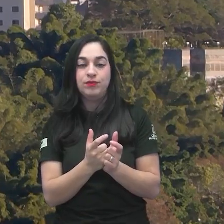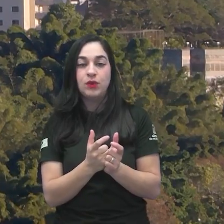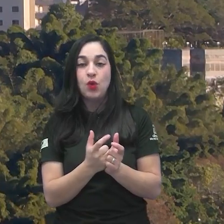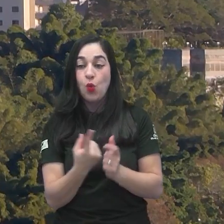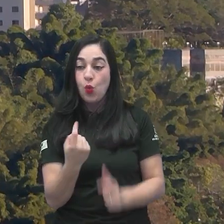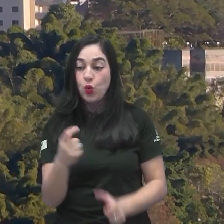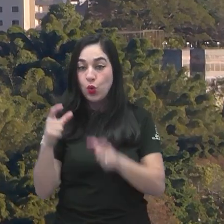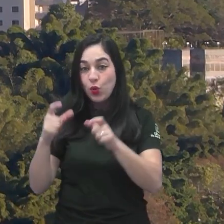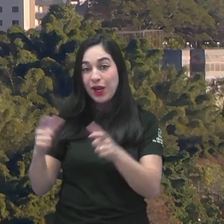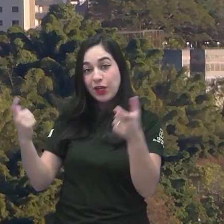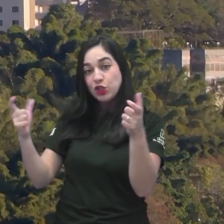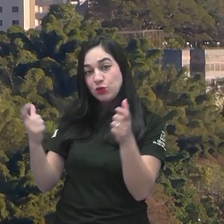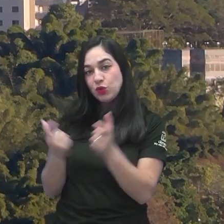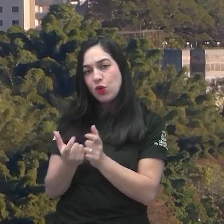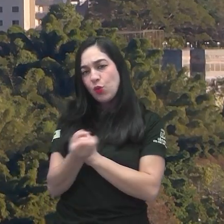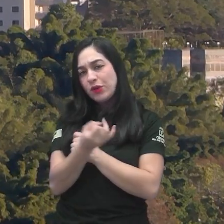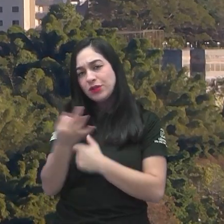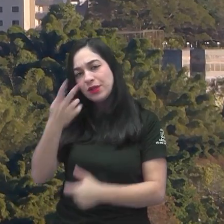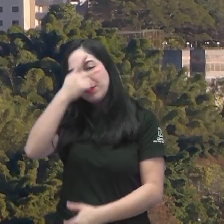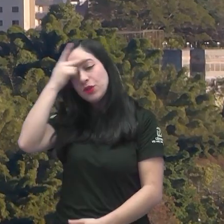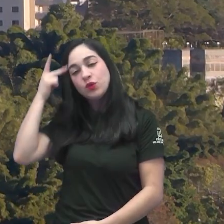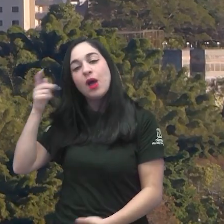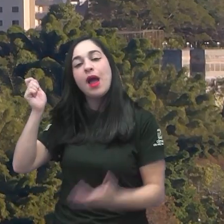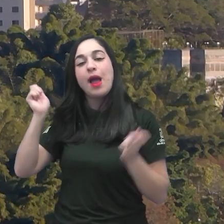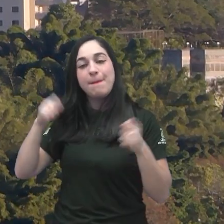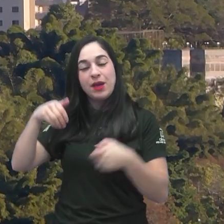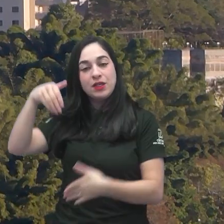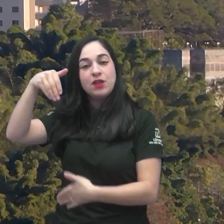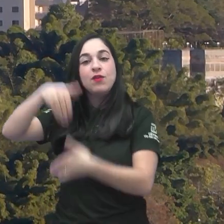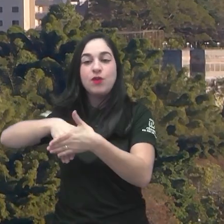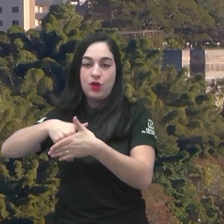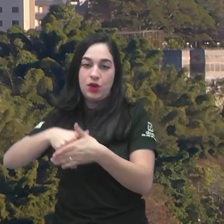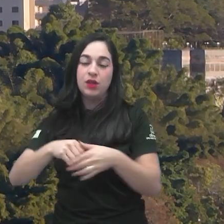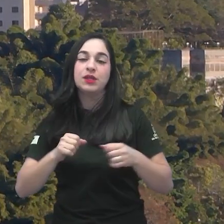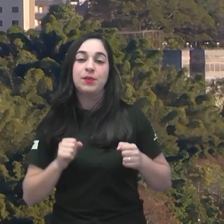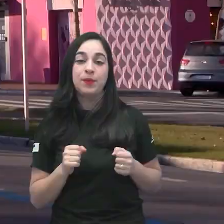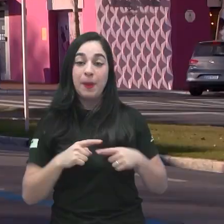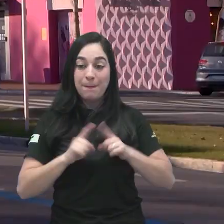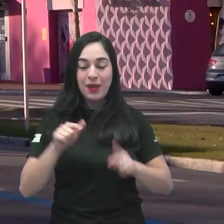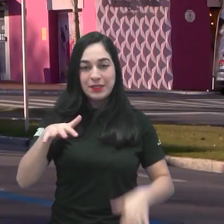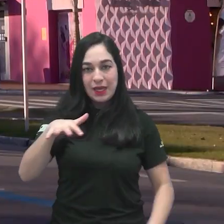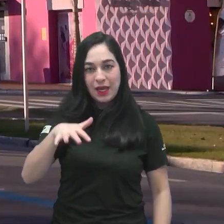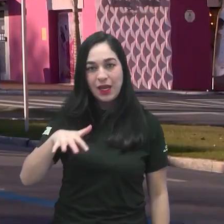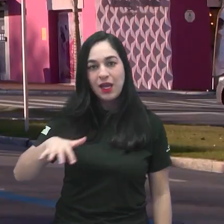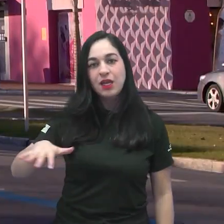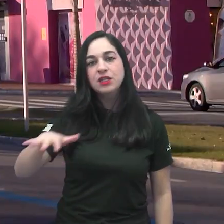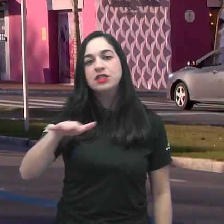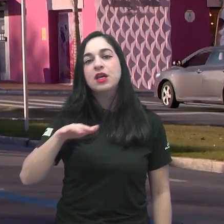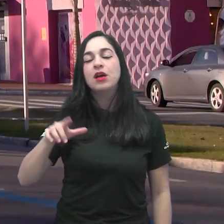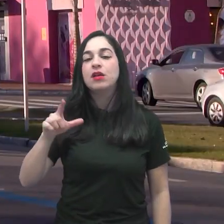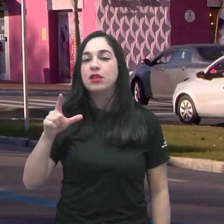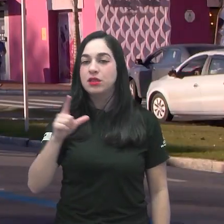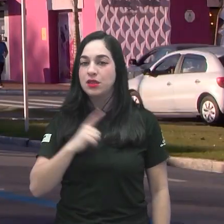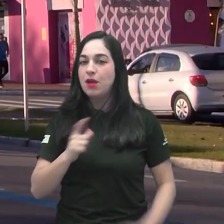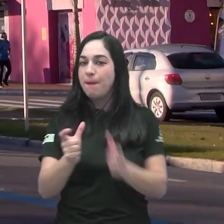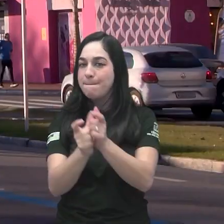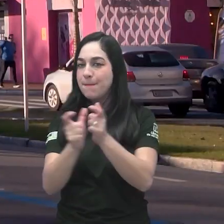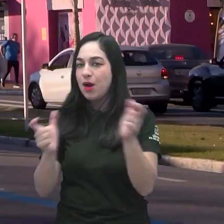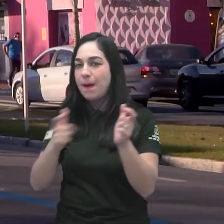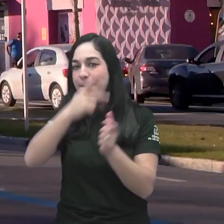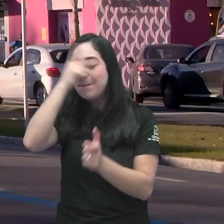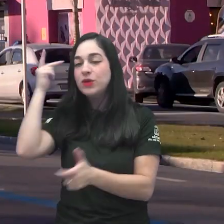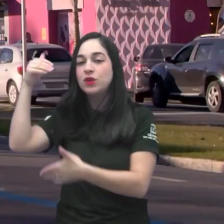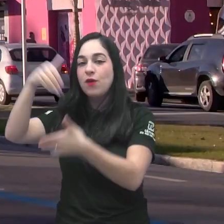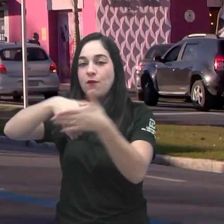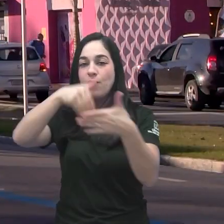0,56%, a única região do país a registrar queda no número de pessoas aptas a votar. Ainda assim, a região continua concentrando